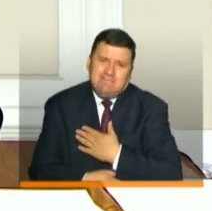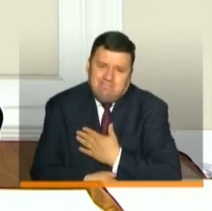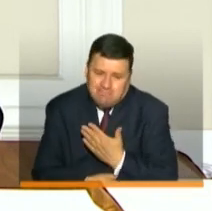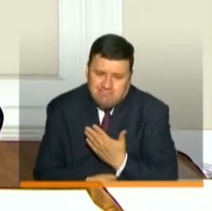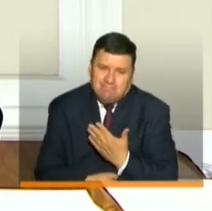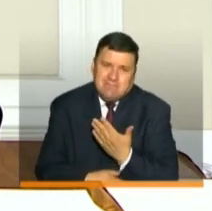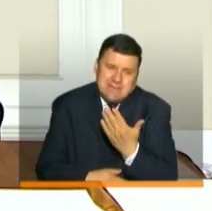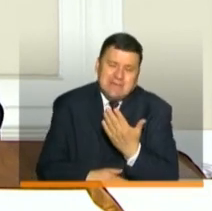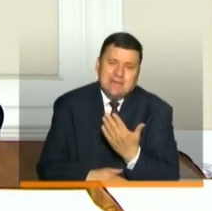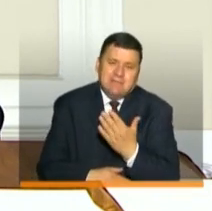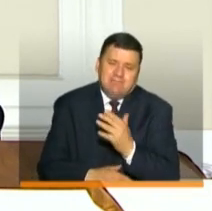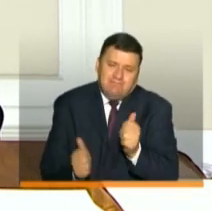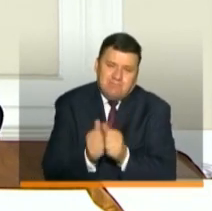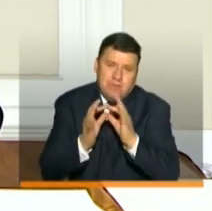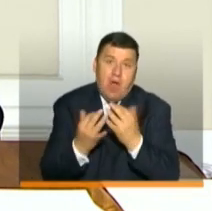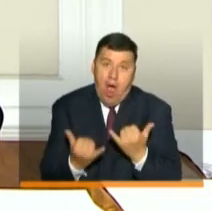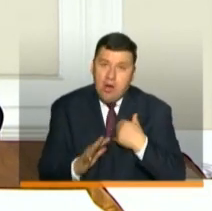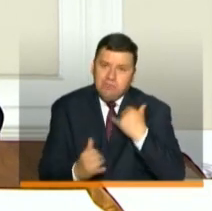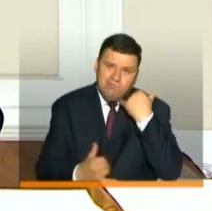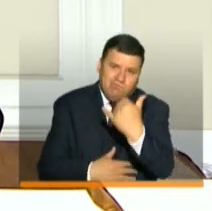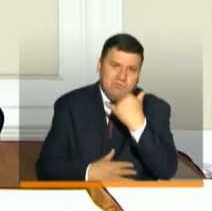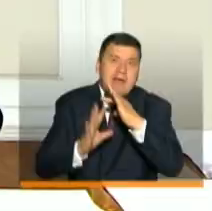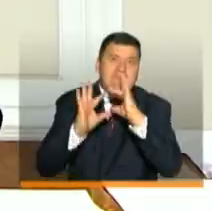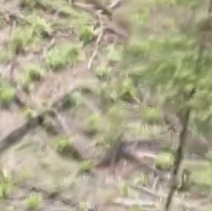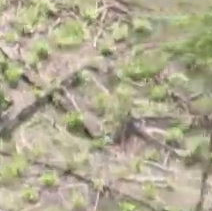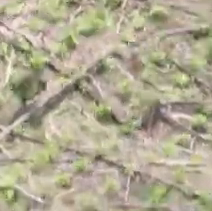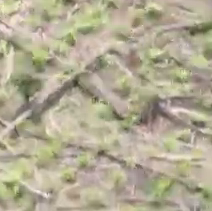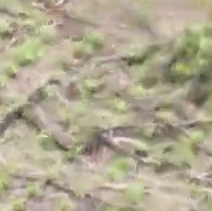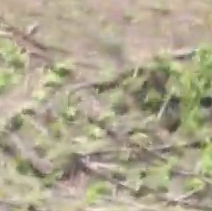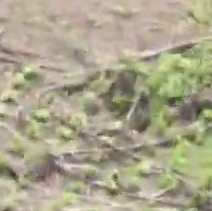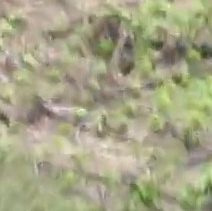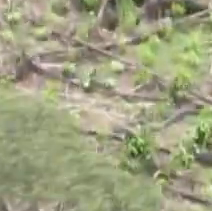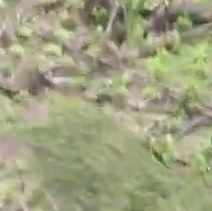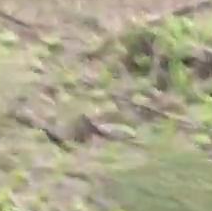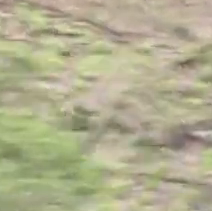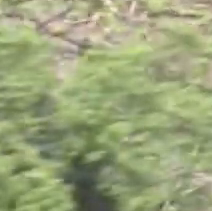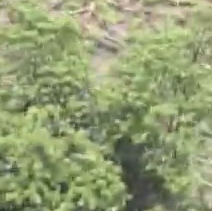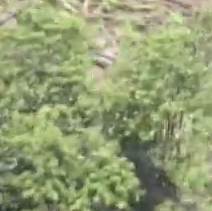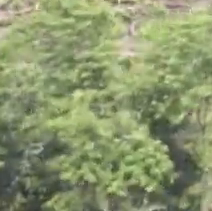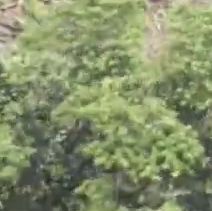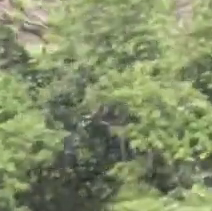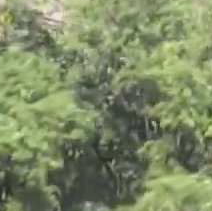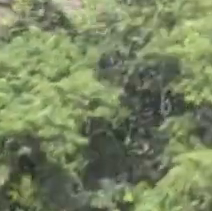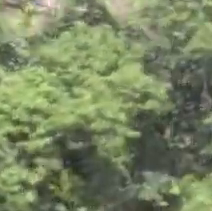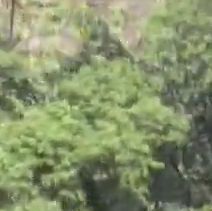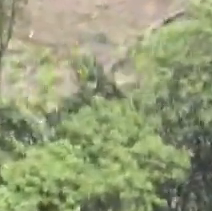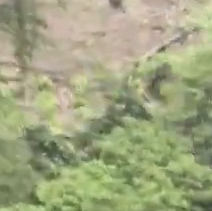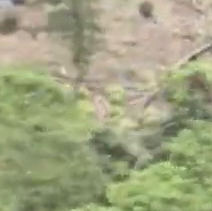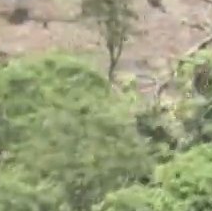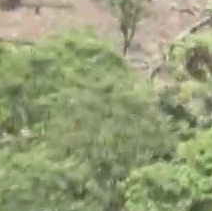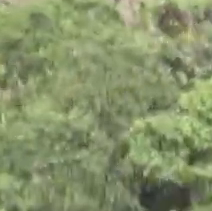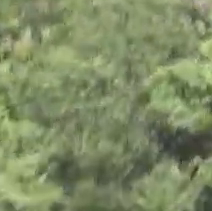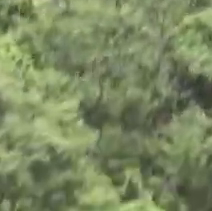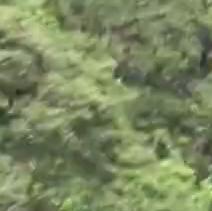vocês também estarei em contato com as famílias tô aqui o domingo lá famílias segundo o exército aeronave participava de uma